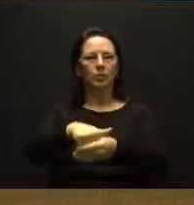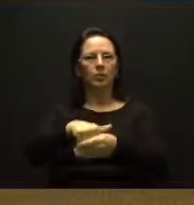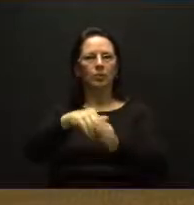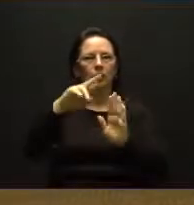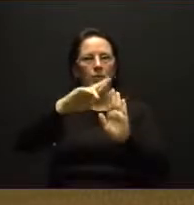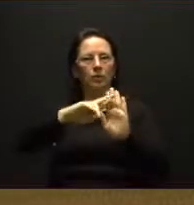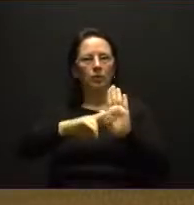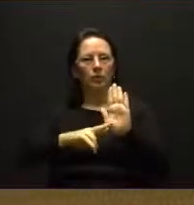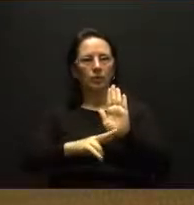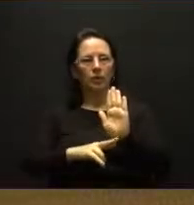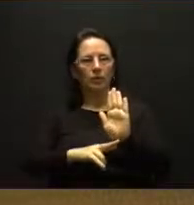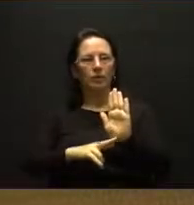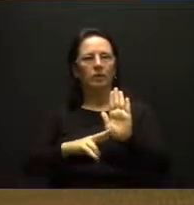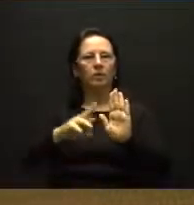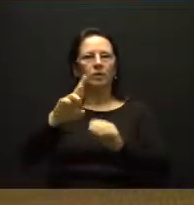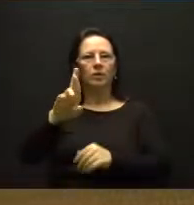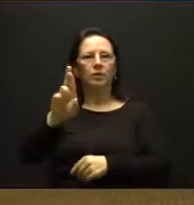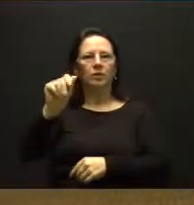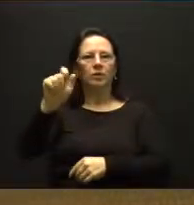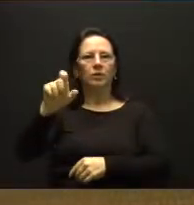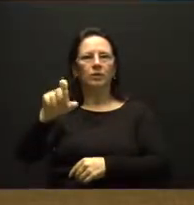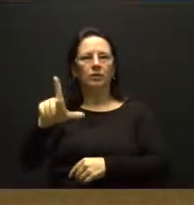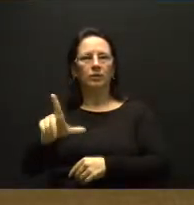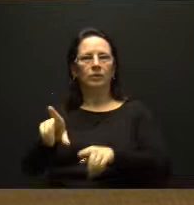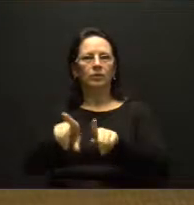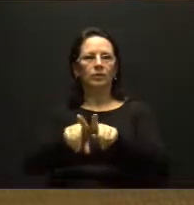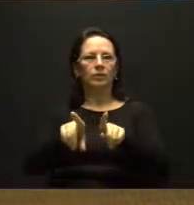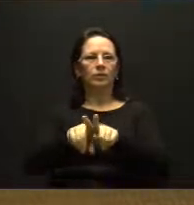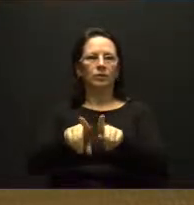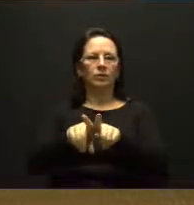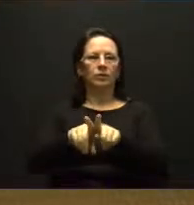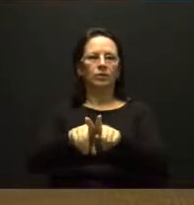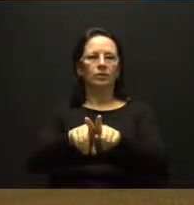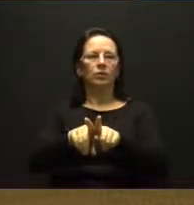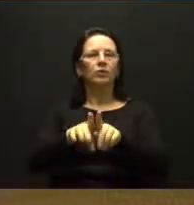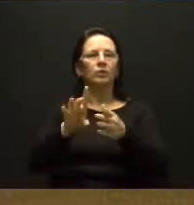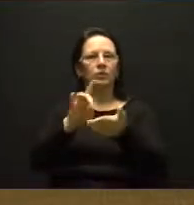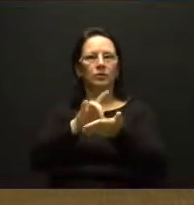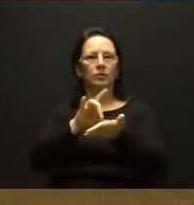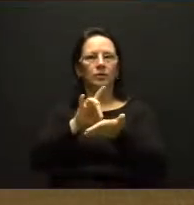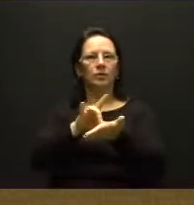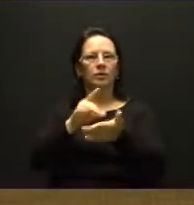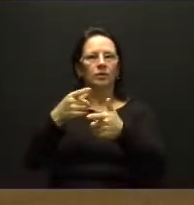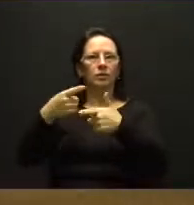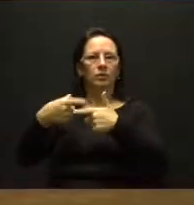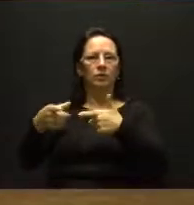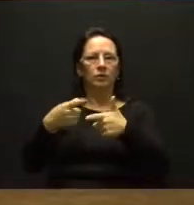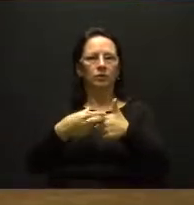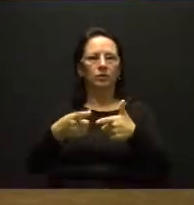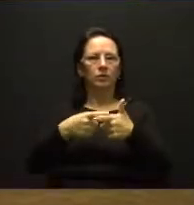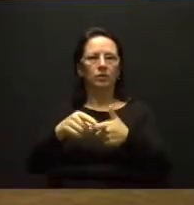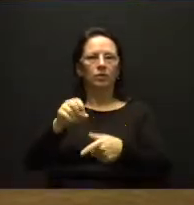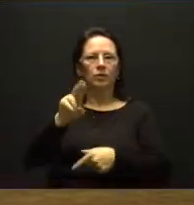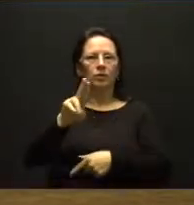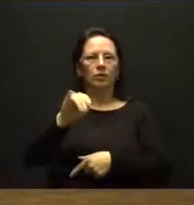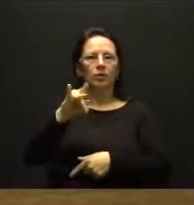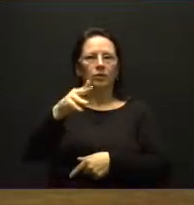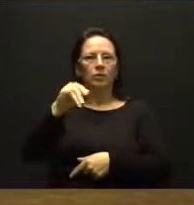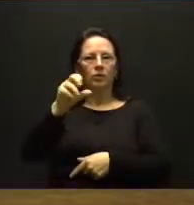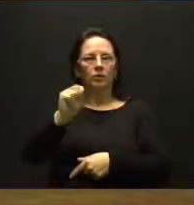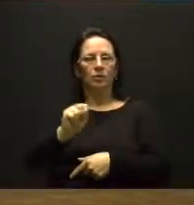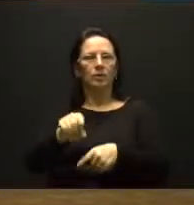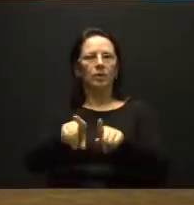nobre vereador rafael e salientar vereador e realmente essa situação da usiminas nessa